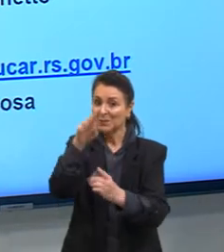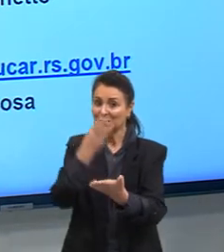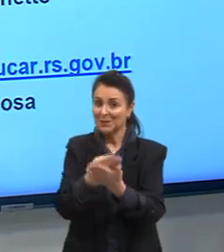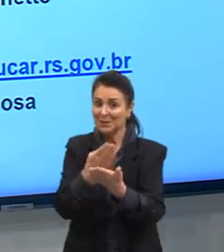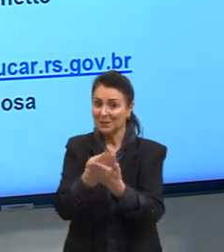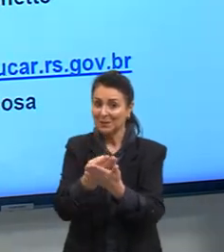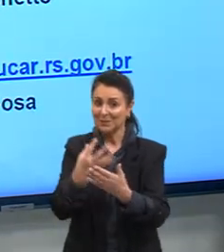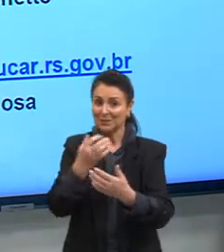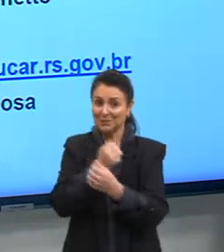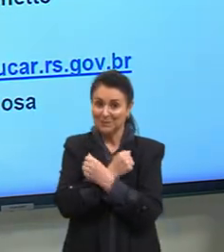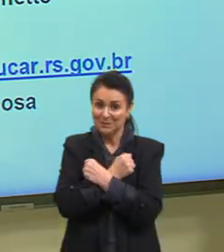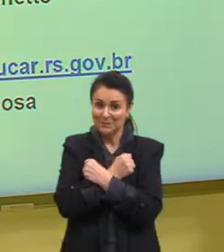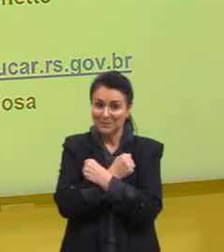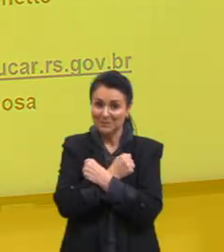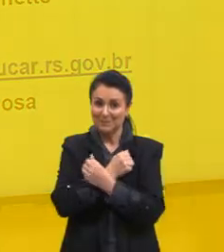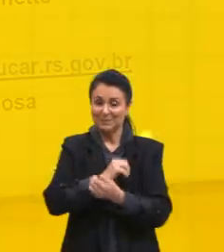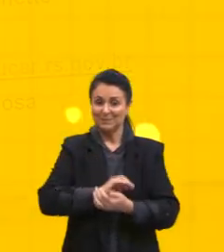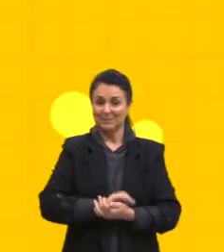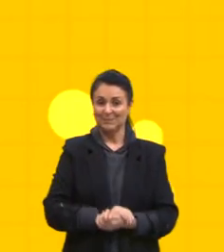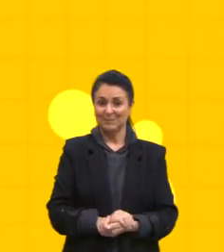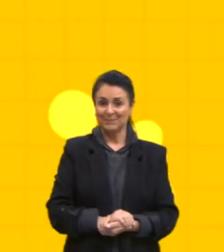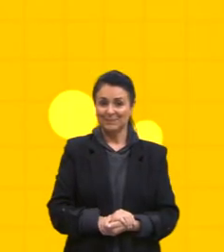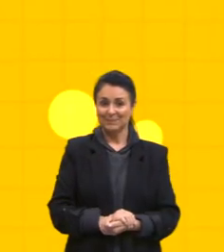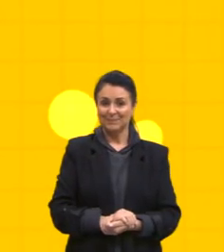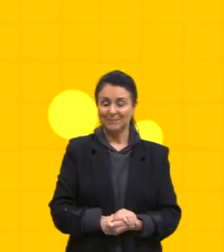próxima aula grande abraço e